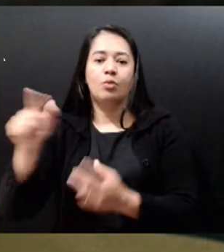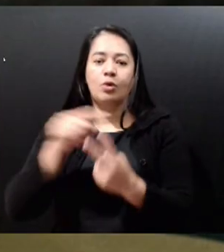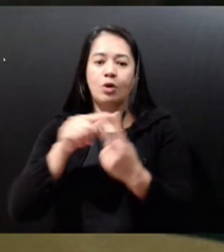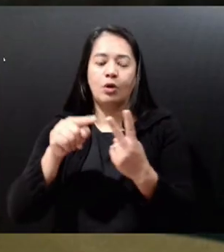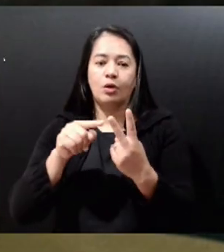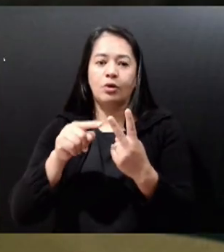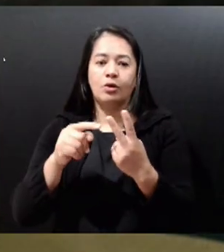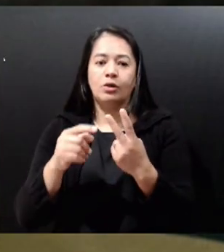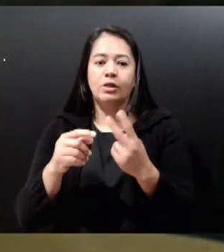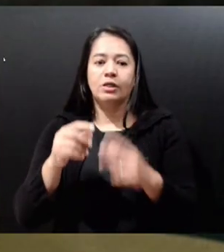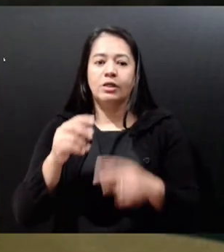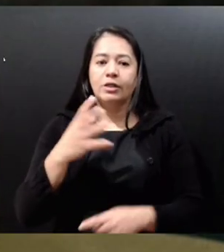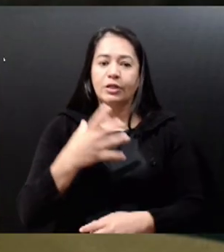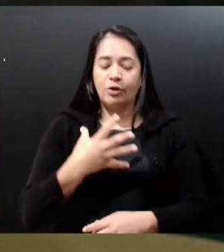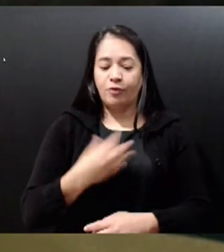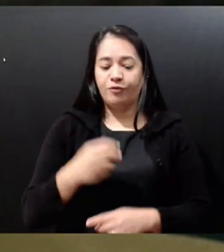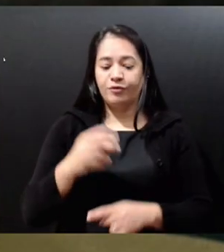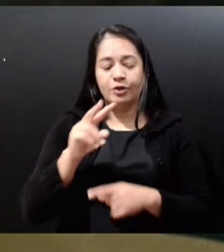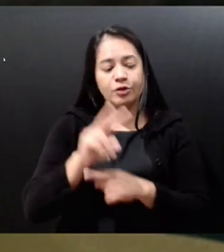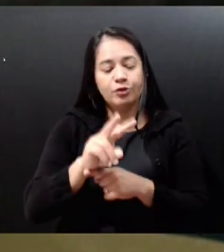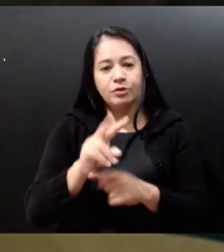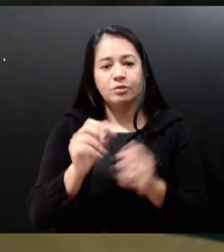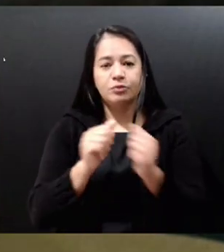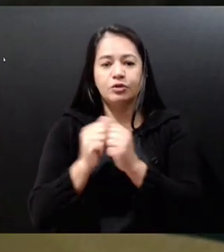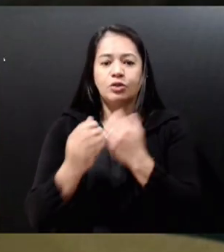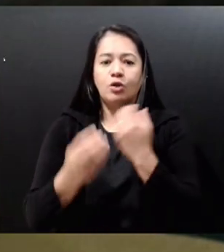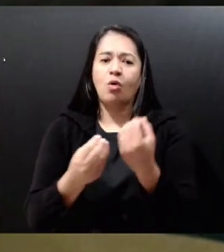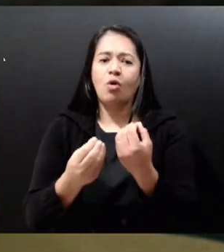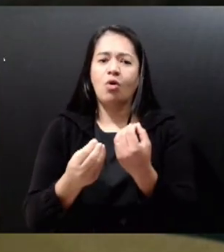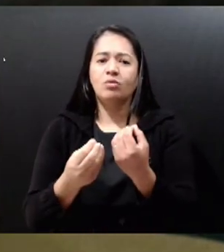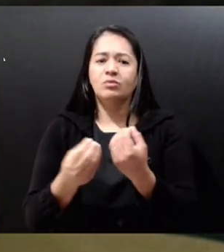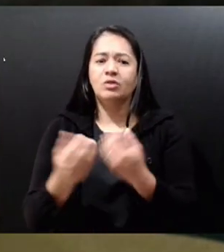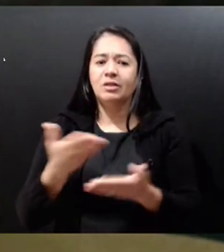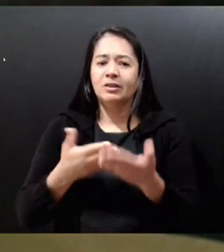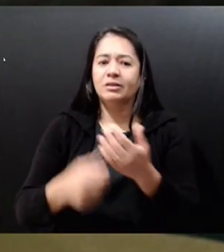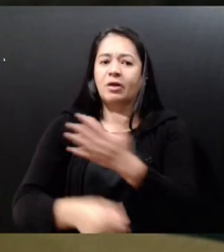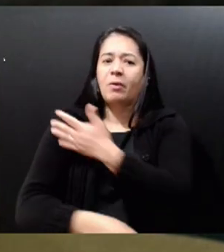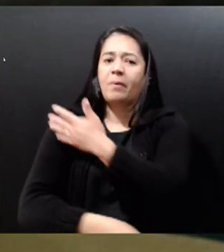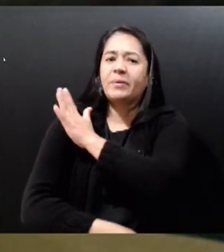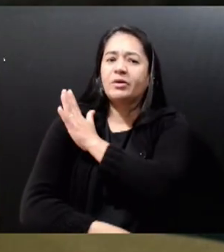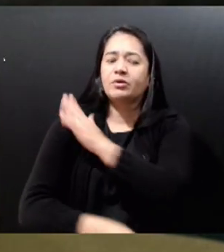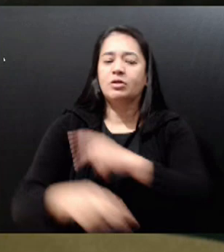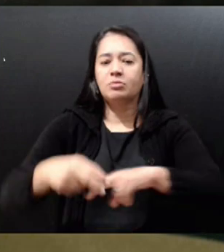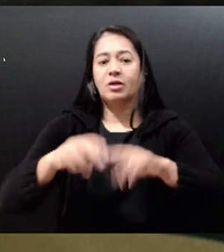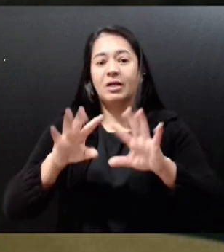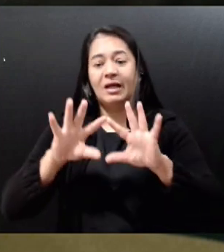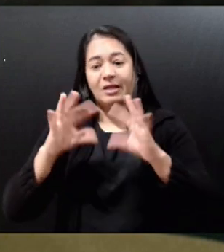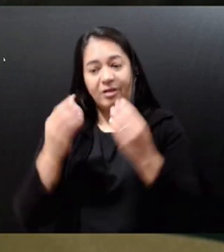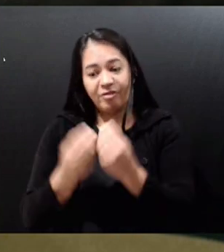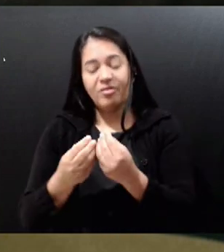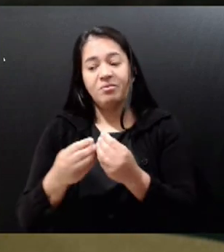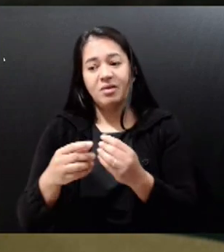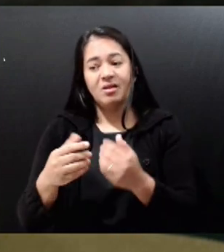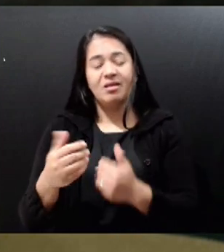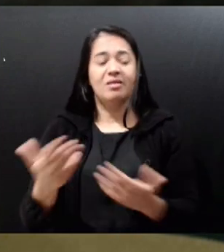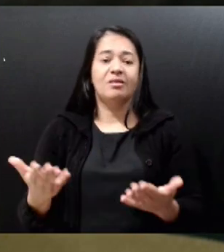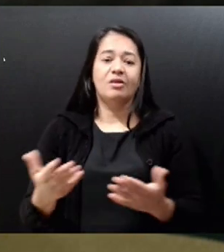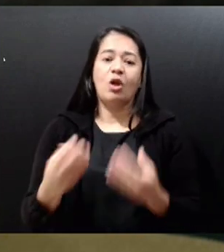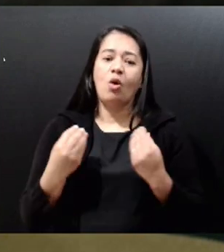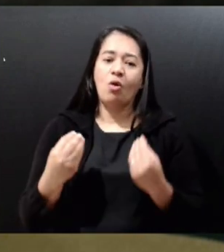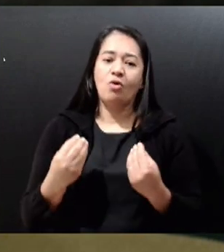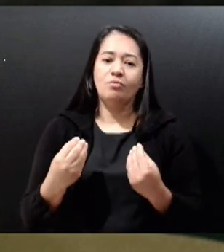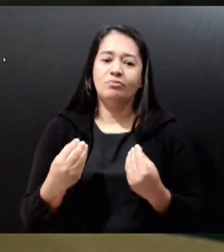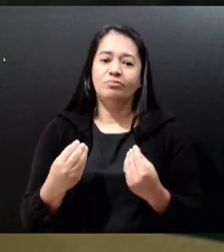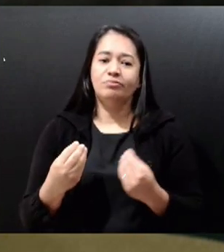velado que vem até de alguns familiares mais próximos? Essa questão do preconceito velado é bem delicada,